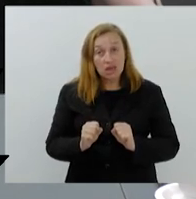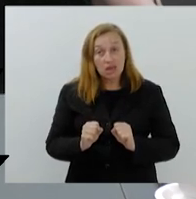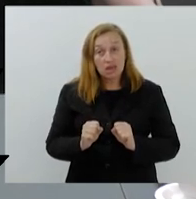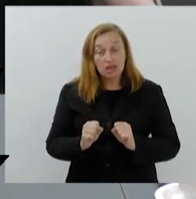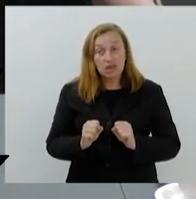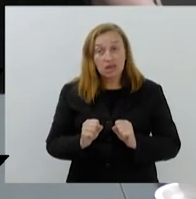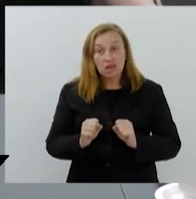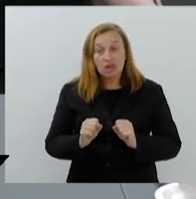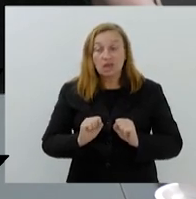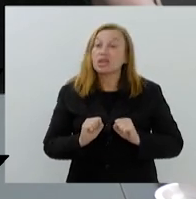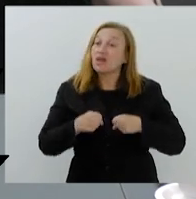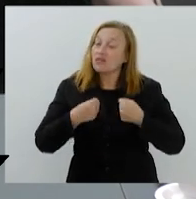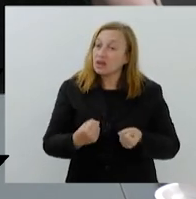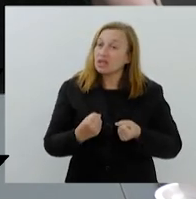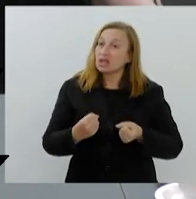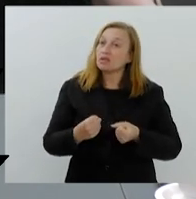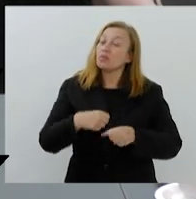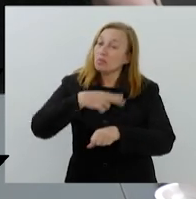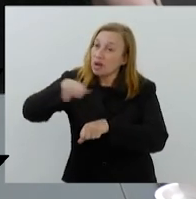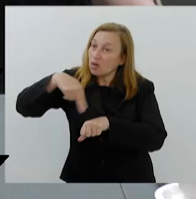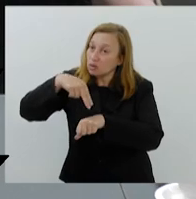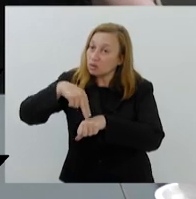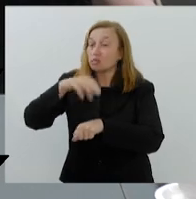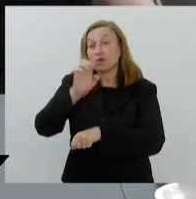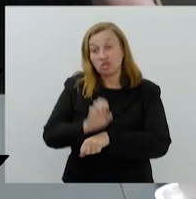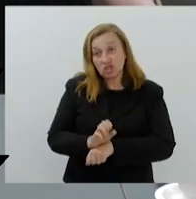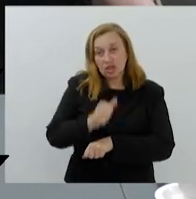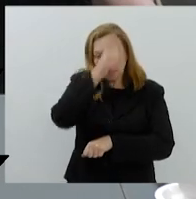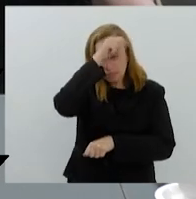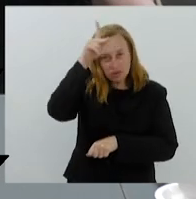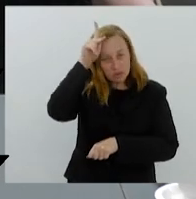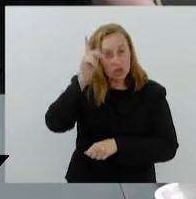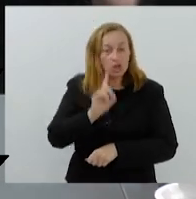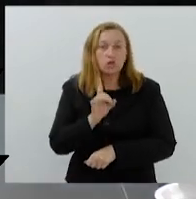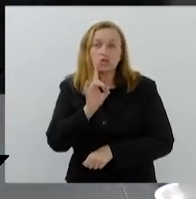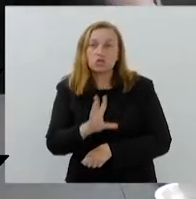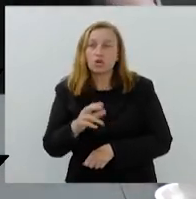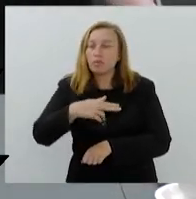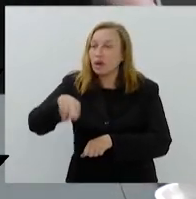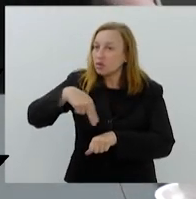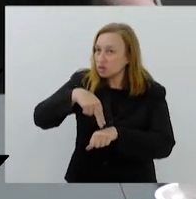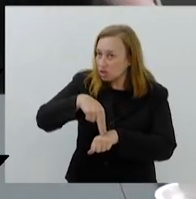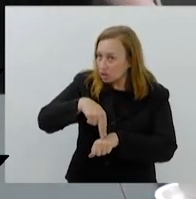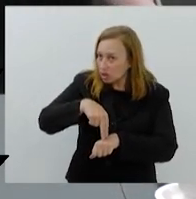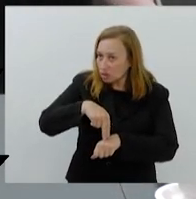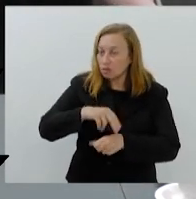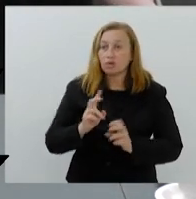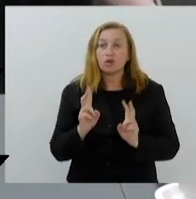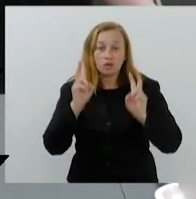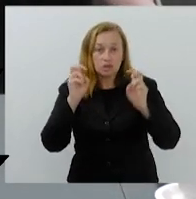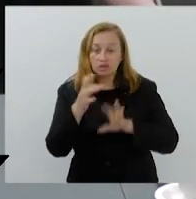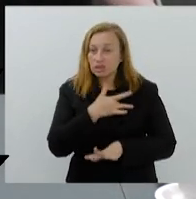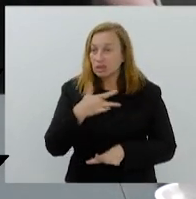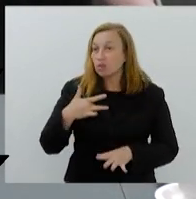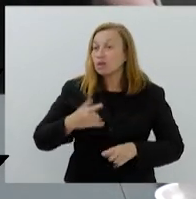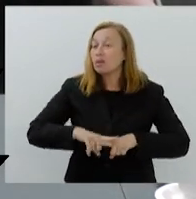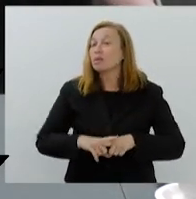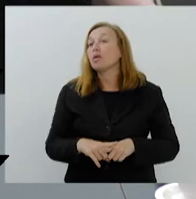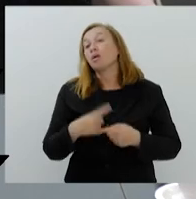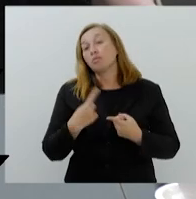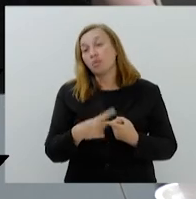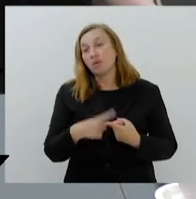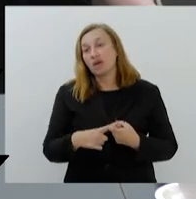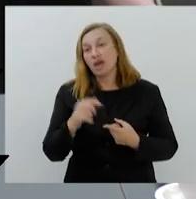pelo município, e não somente pela União, né, quando se trata somente da questão de saúde, que é